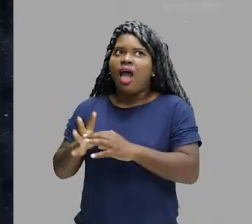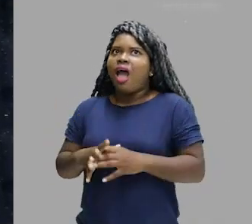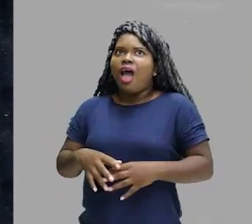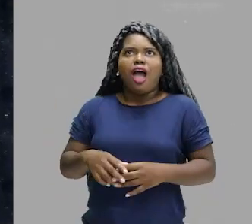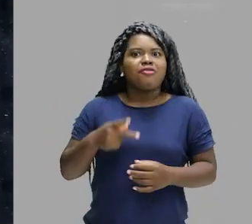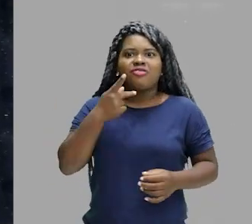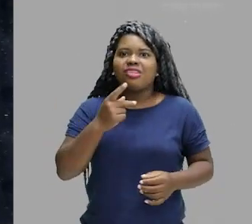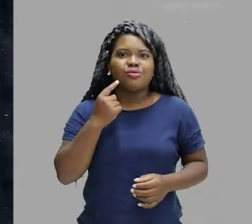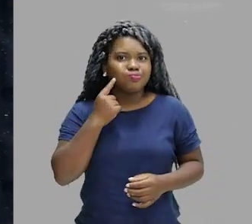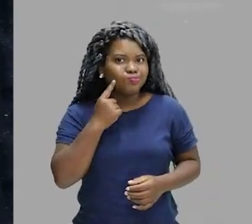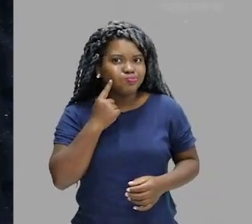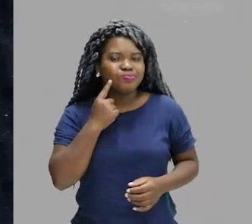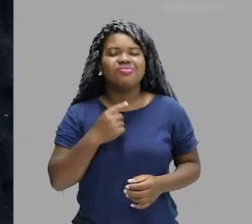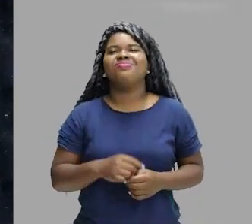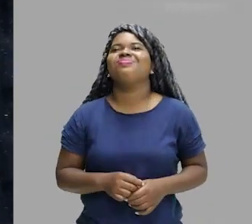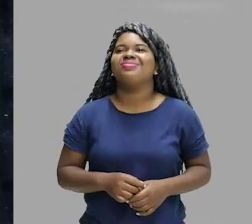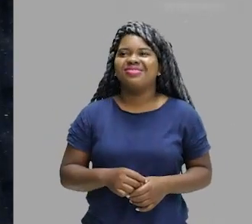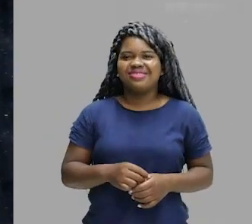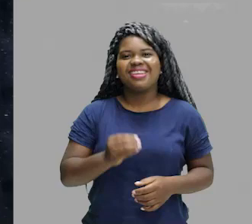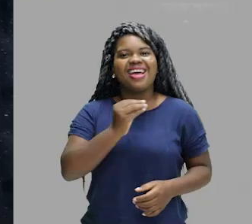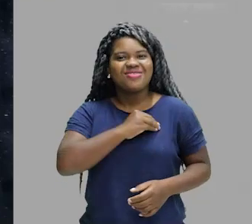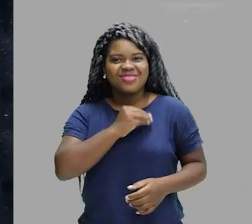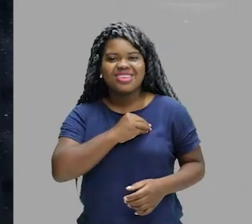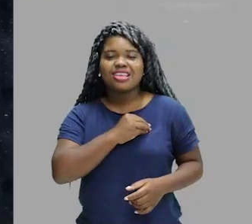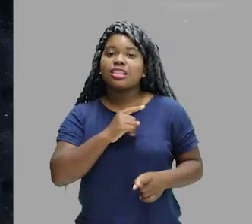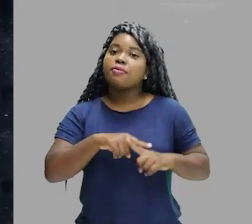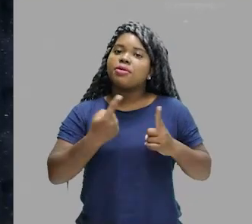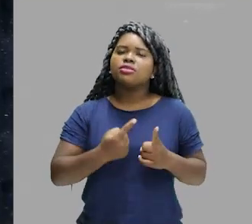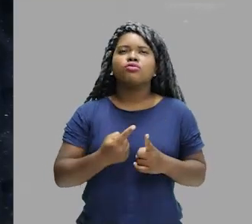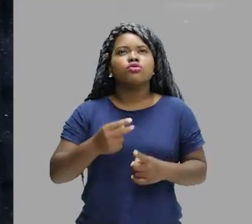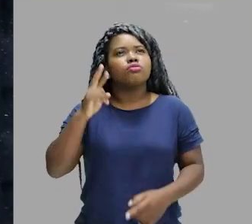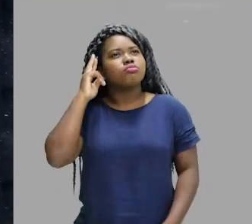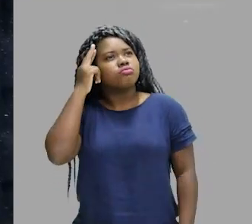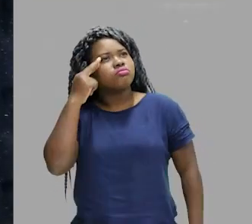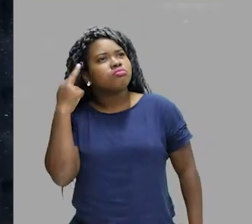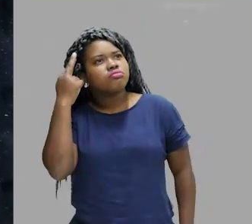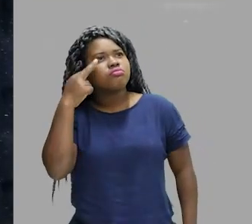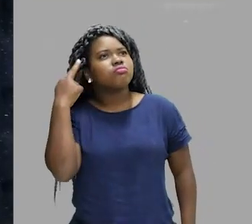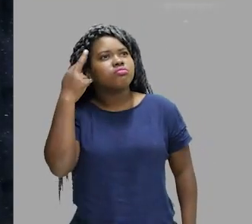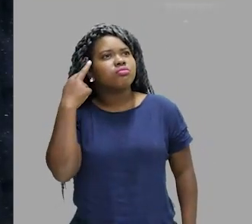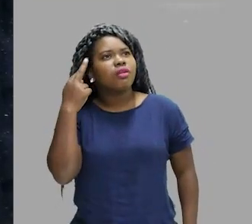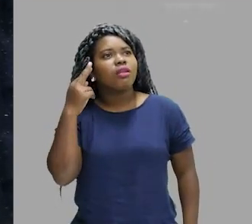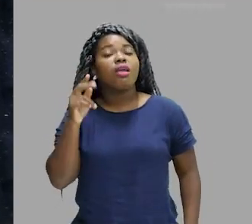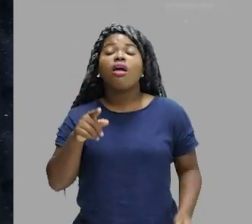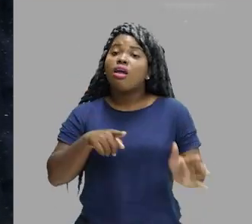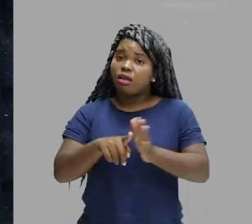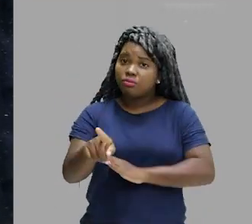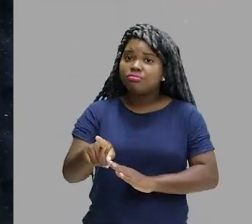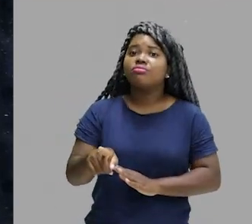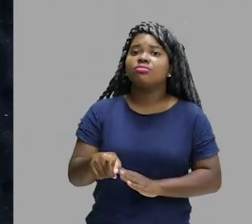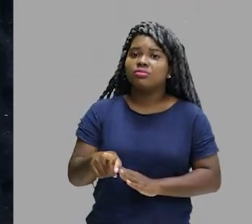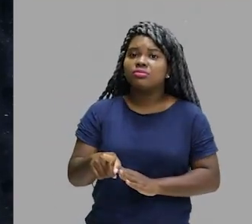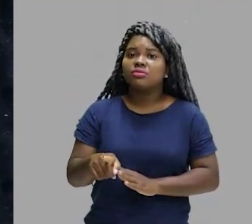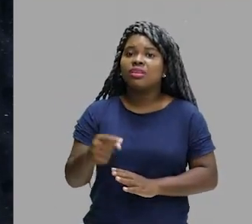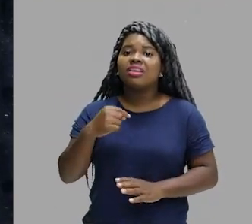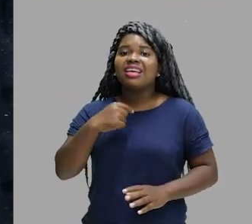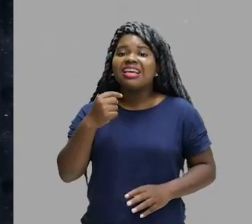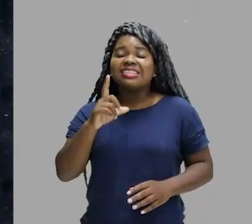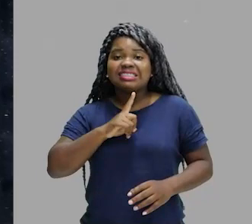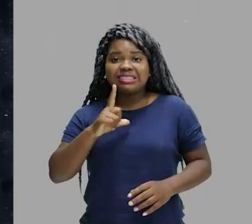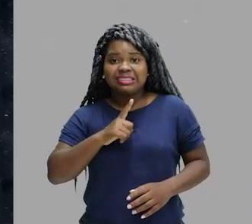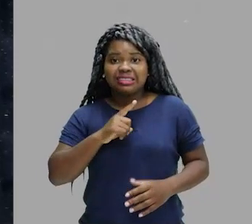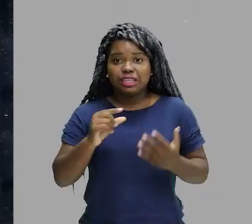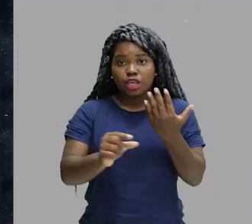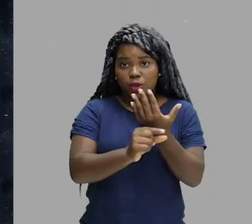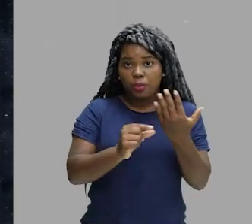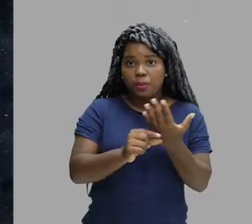porque é pecado. Então, na hora que a gente começa a repensar sobre a situação, é um dos questionamentos. Tem uma obra dele que é uma das obras mais polêmicas. Eu não vou botar aqui, porque senão eu posso